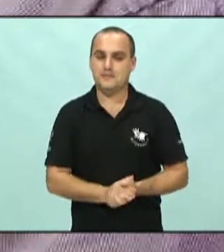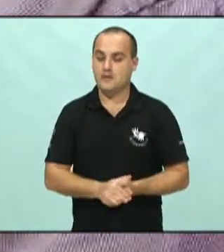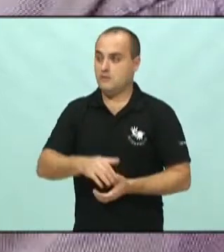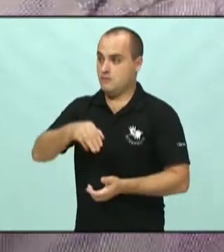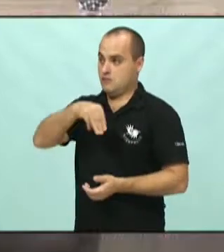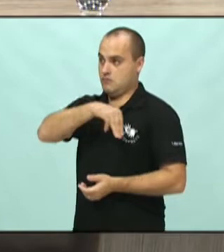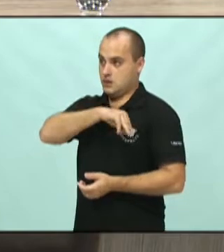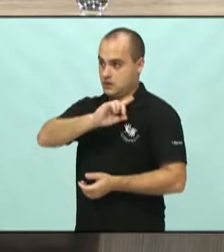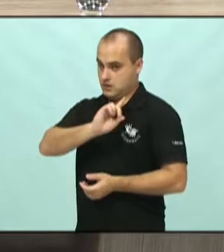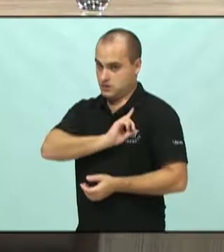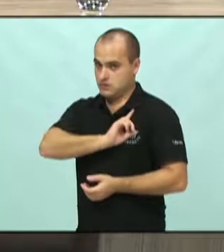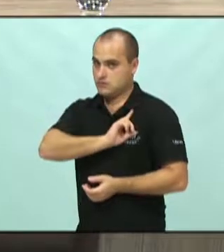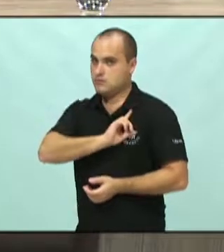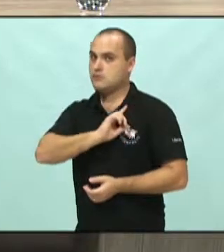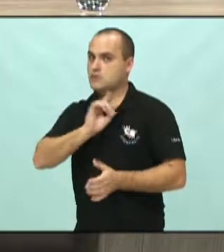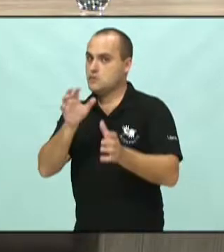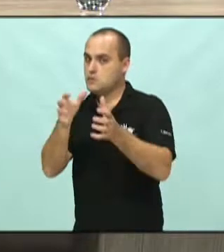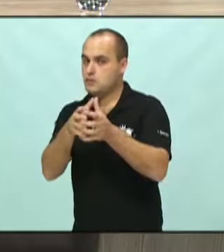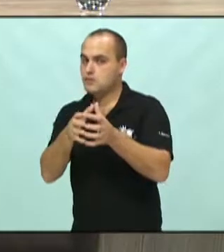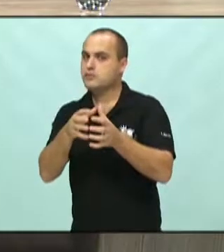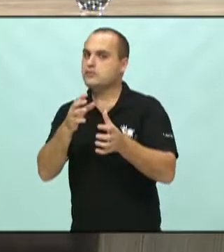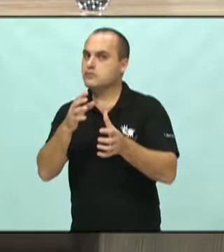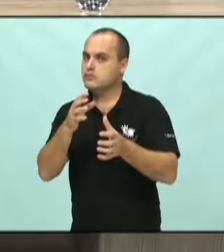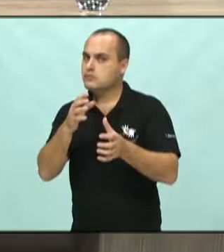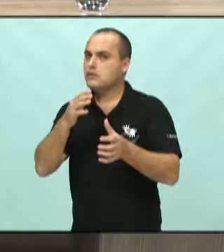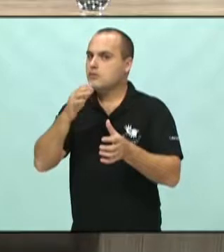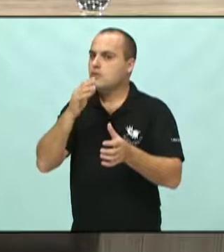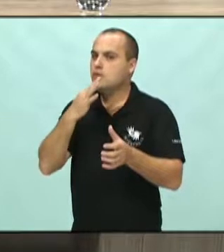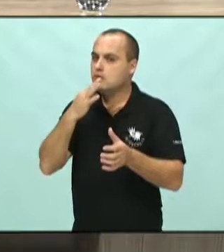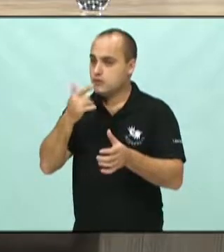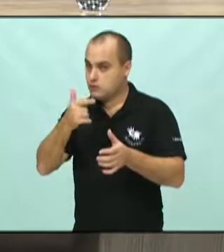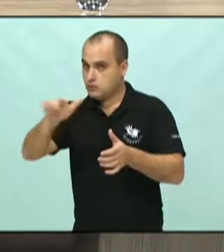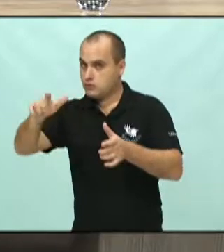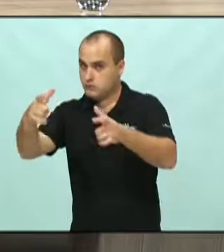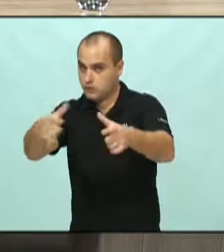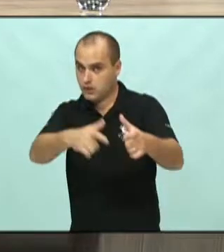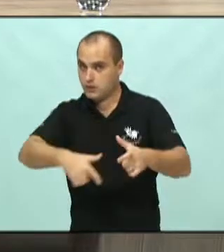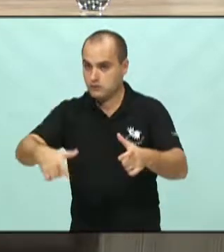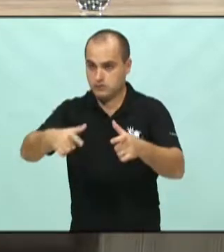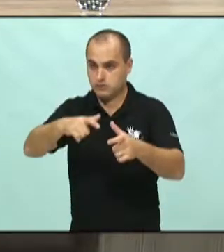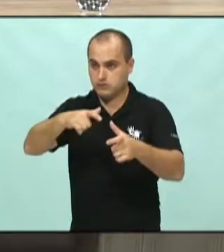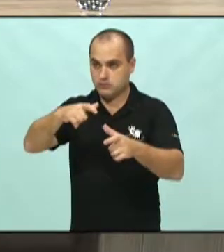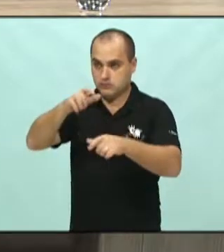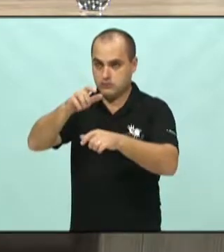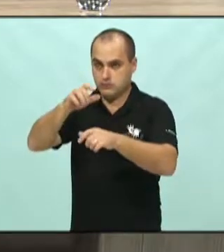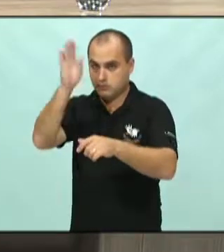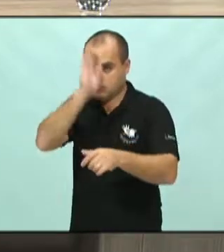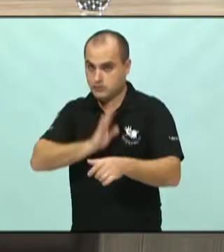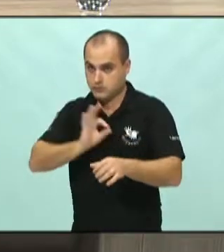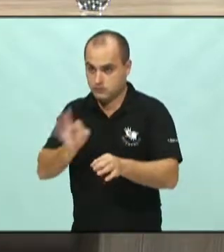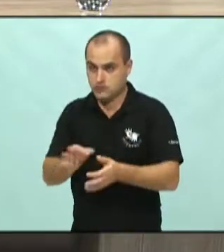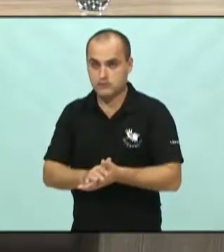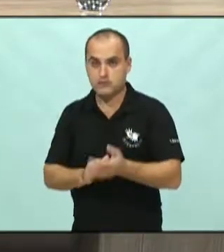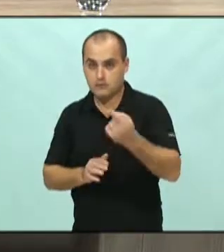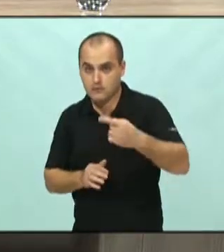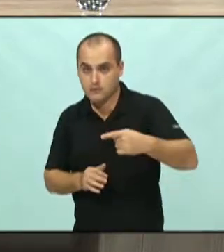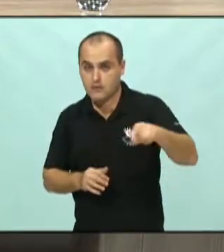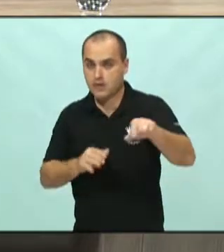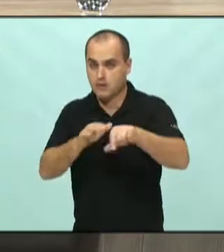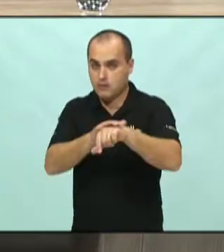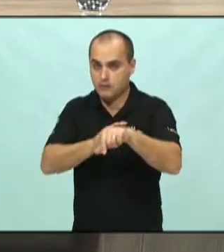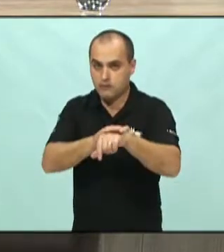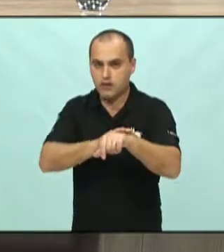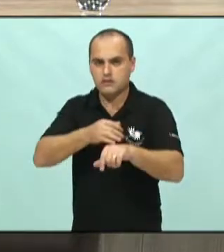Dias é um clube conhecido também em outras regiões do país, não é? Ele tem, você conversa com os demais,